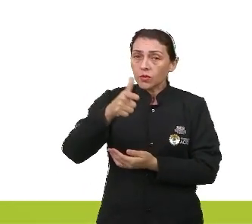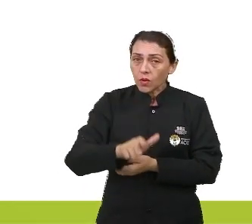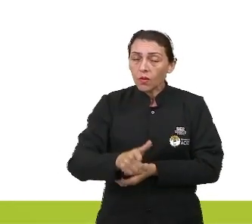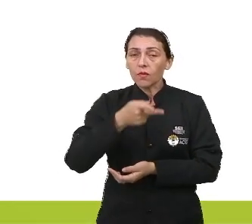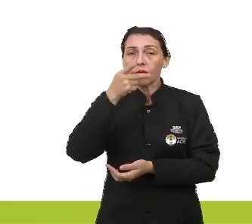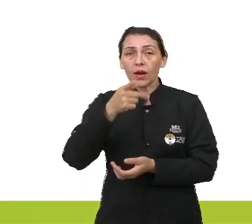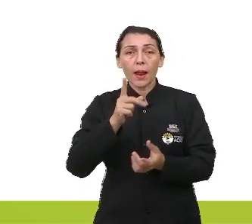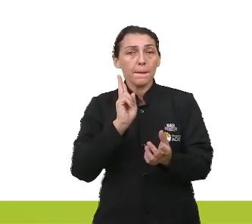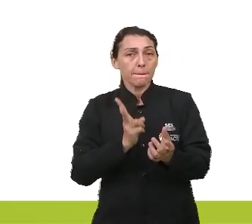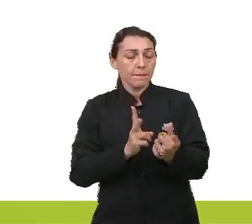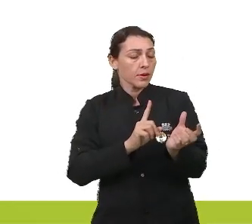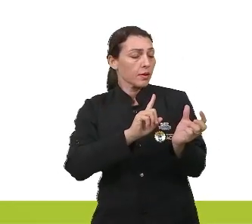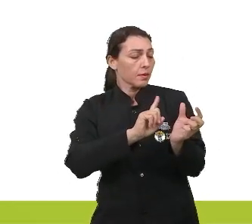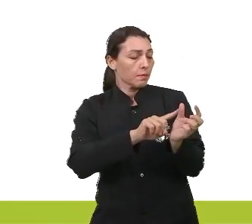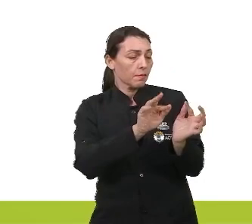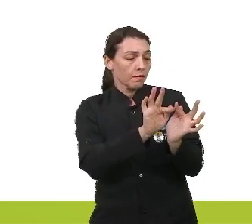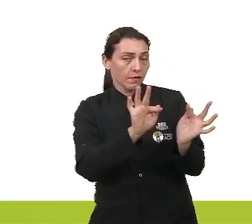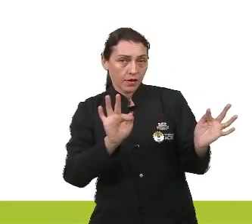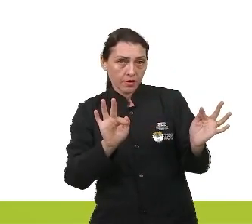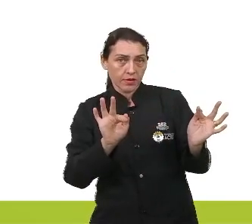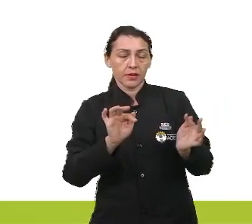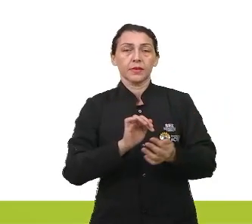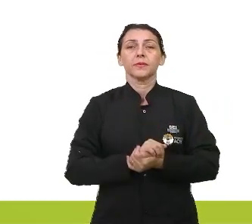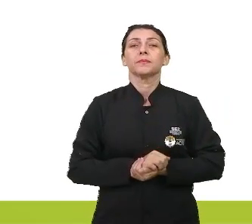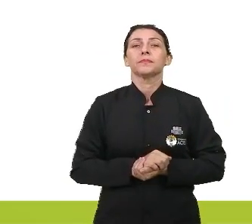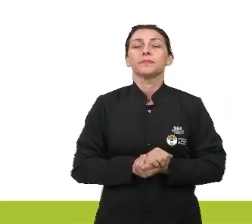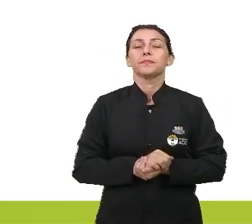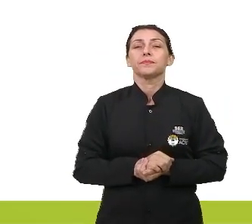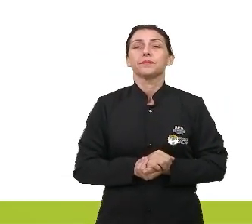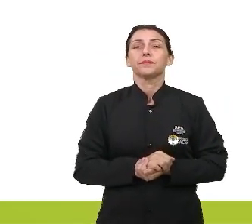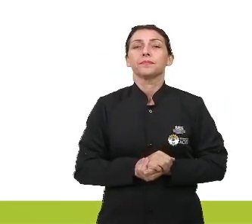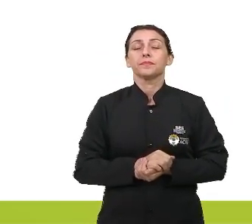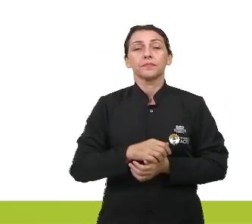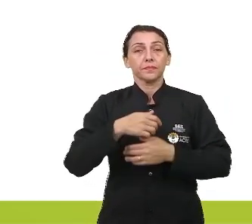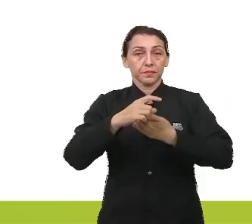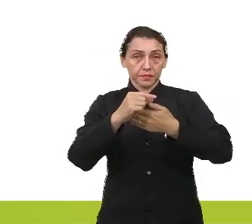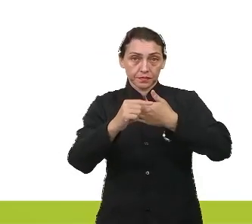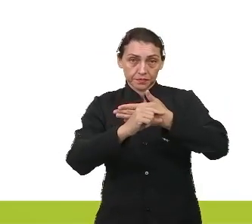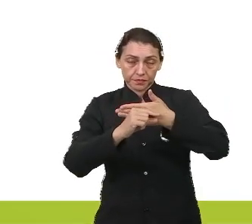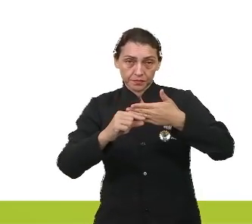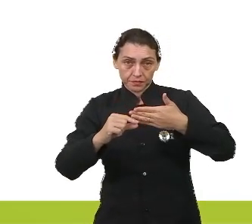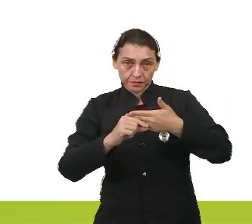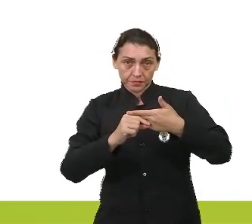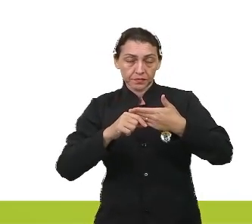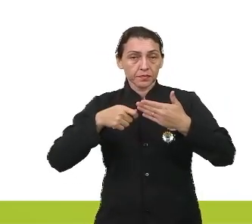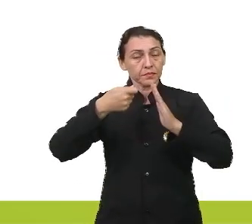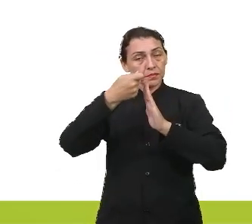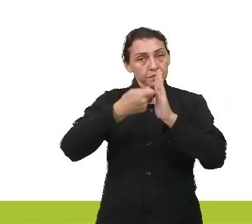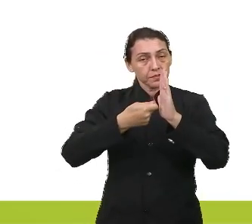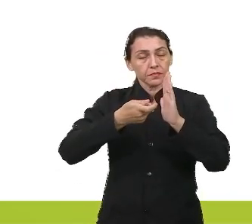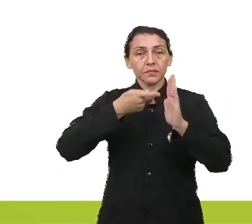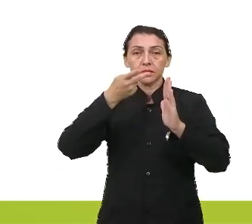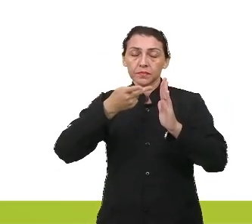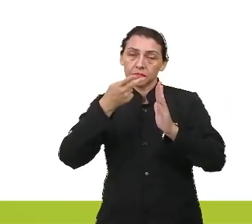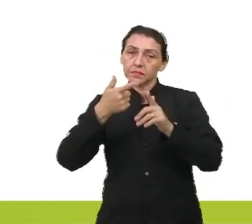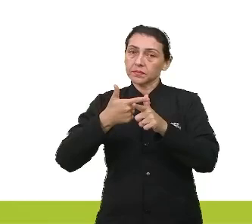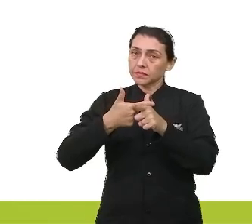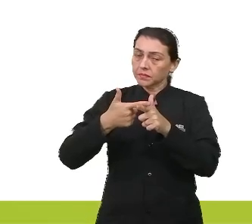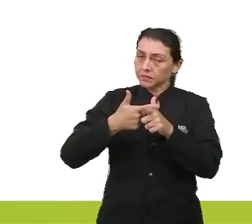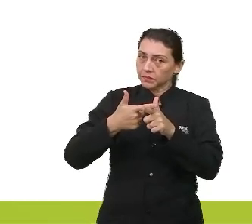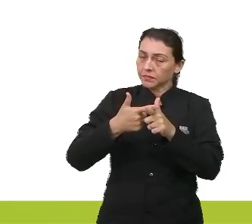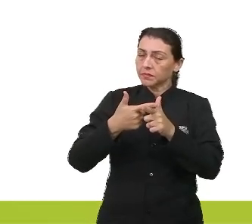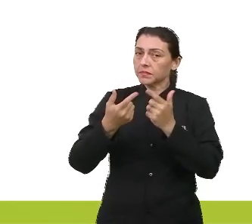novamente a frase temática, o autor dessa redação, ele citou essa problemática como